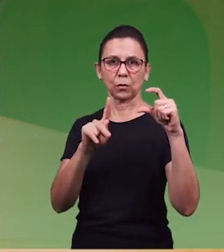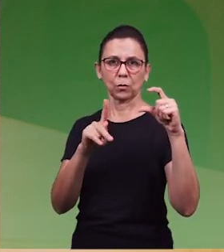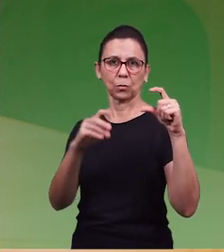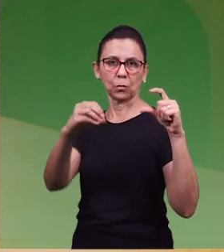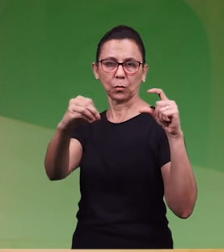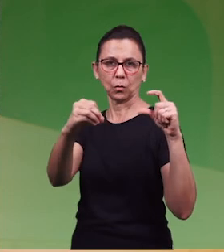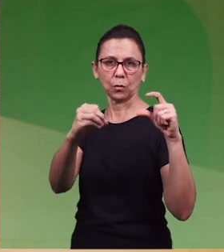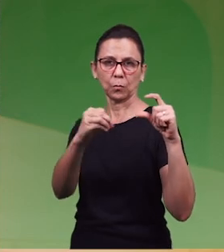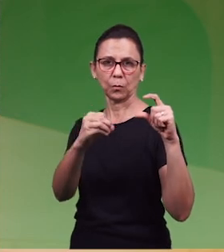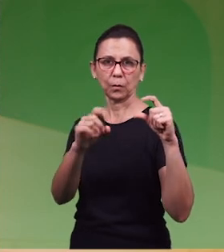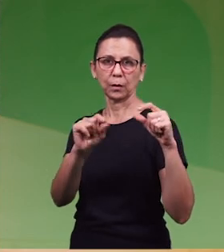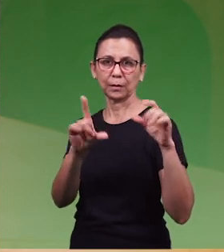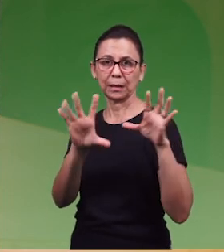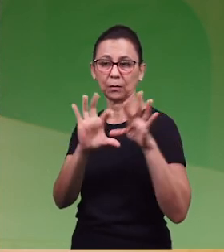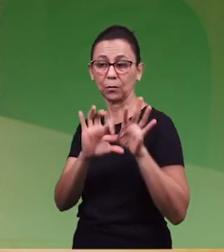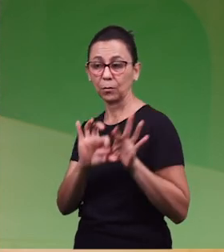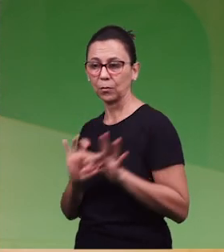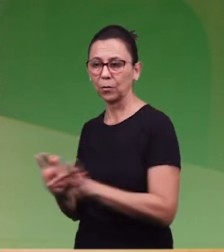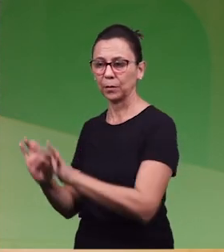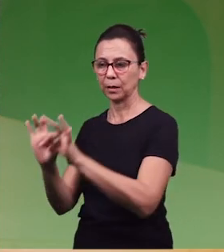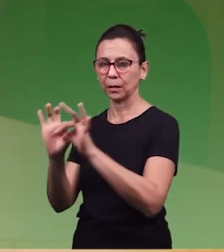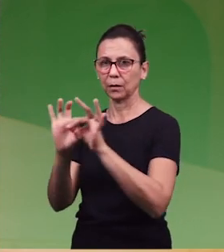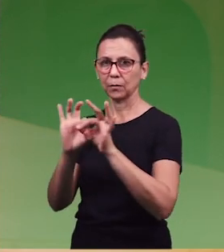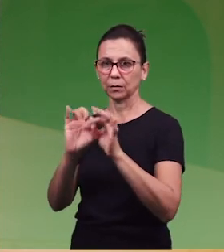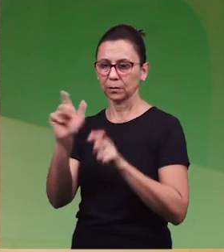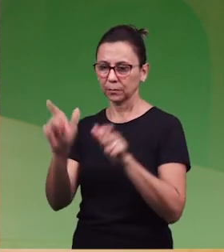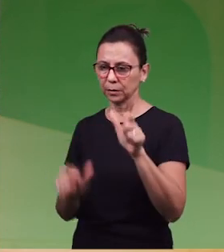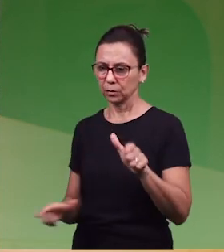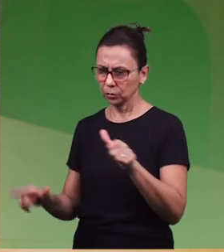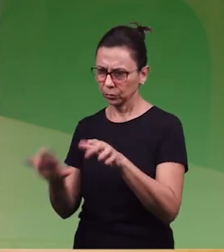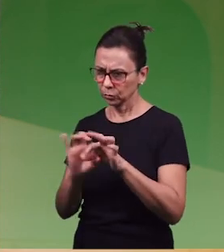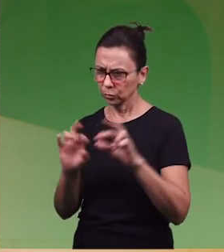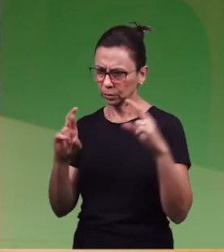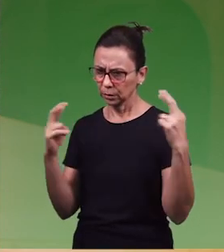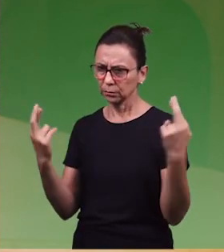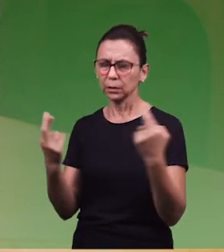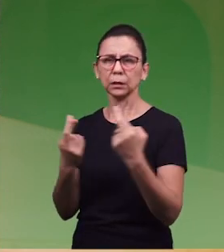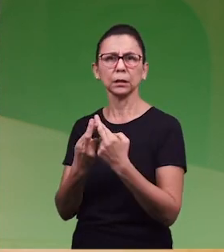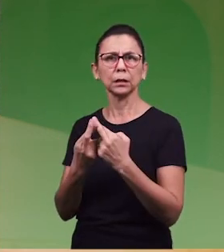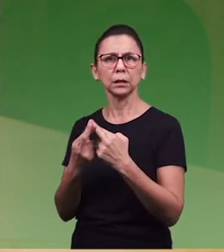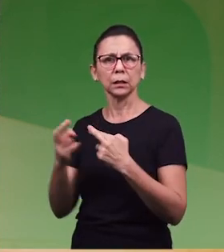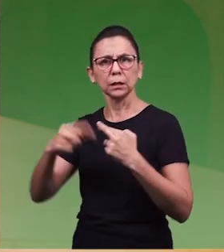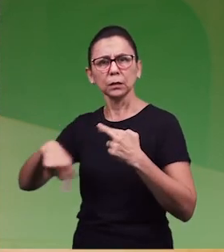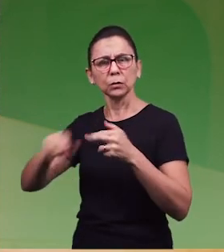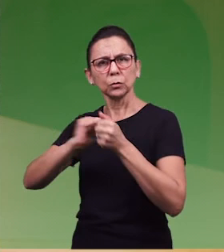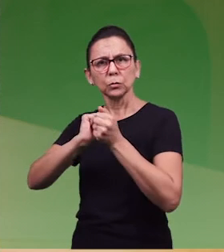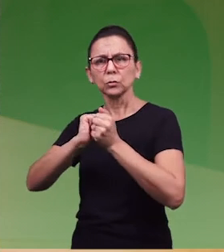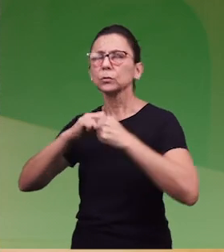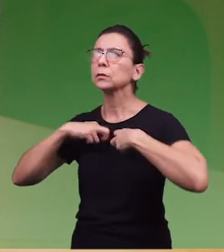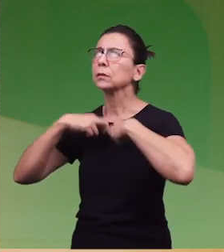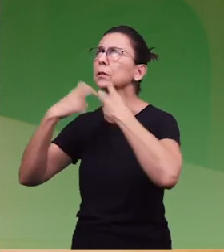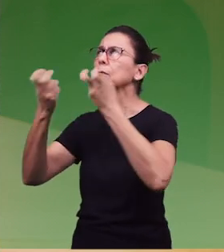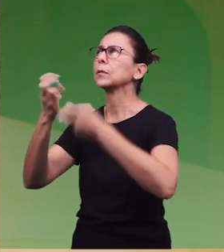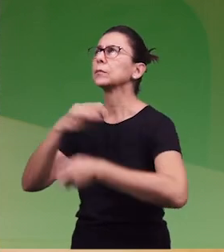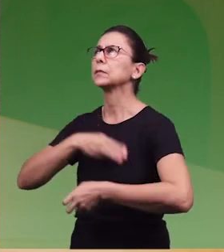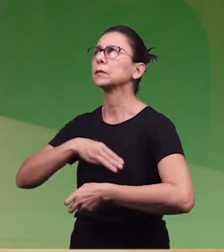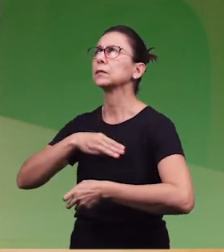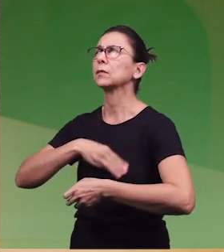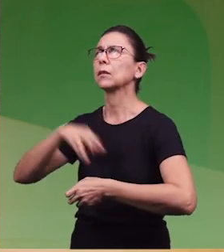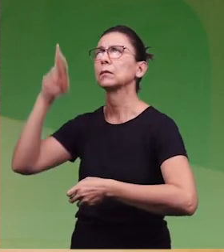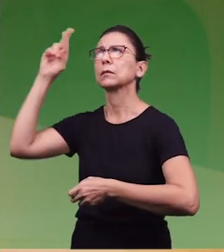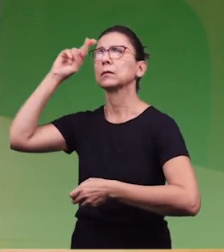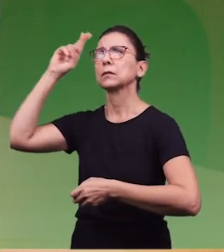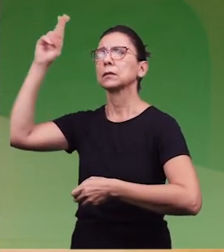igreja era uma igreja que orava naqueles dias clamando ao Senhor, clamando pela misericórdia do Senhor. E o clamor está relacionado, é um dos